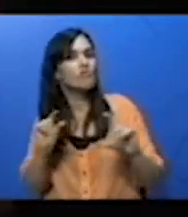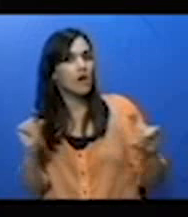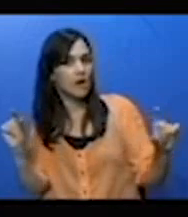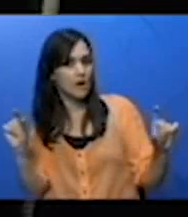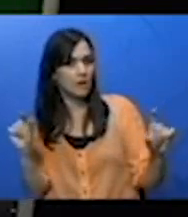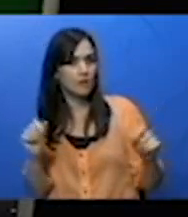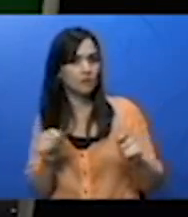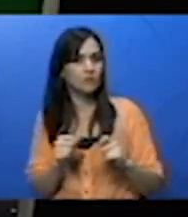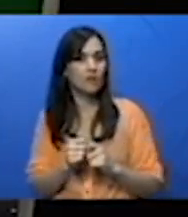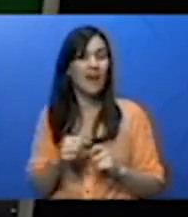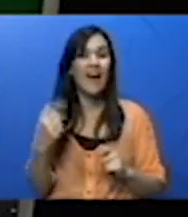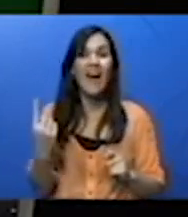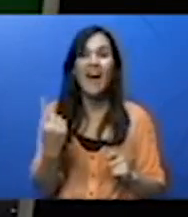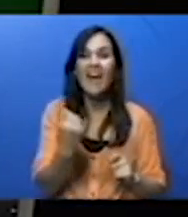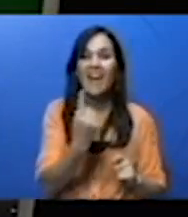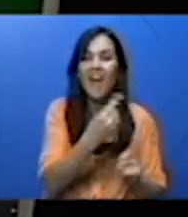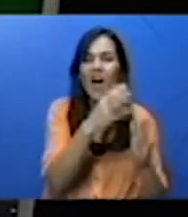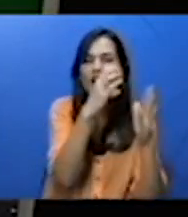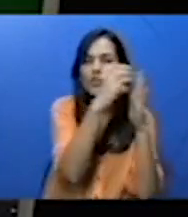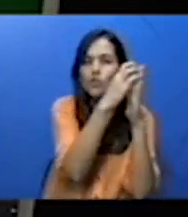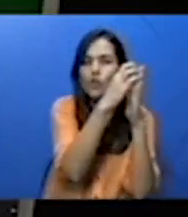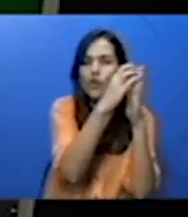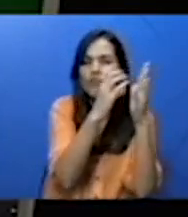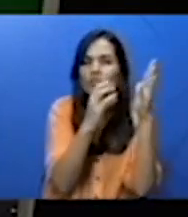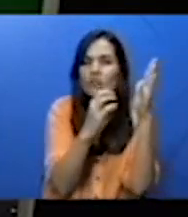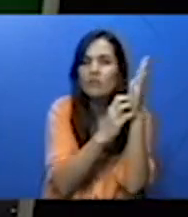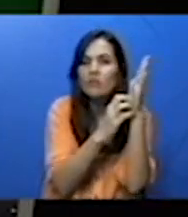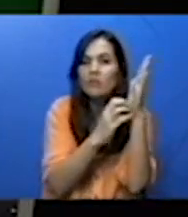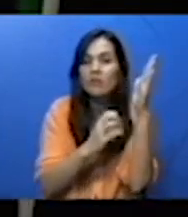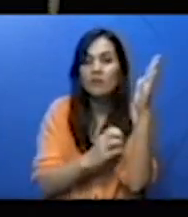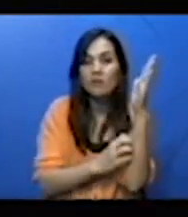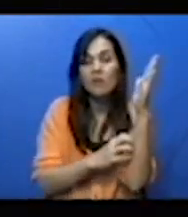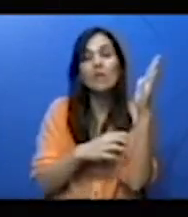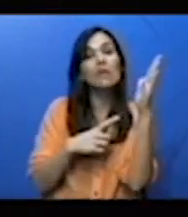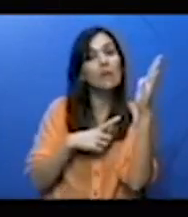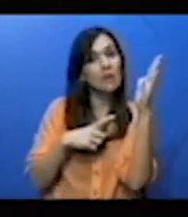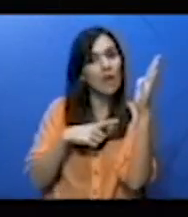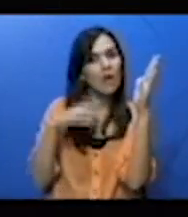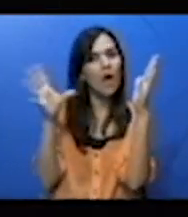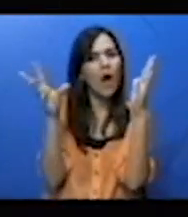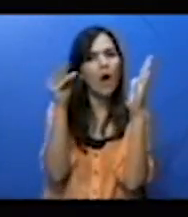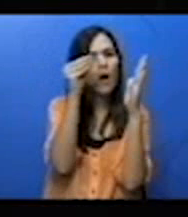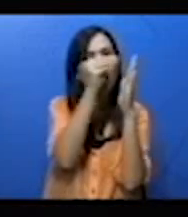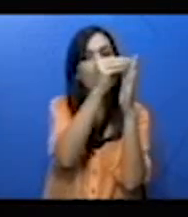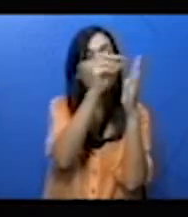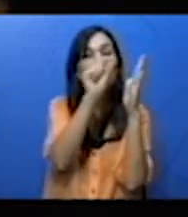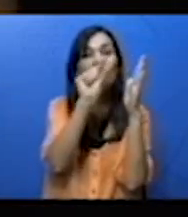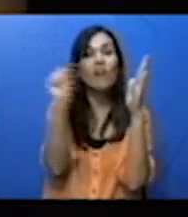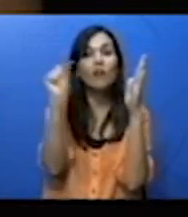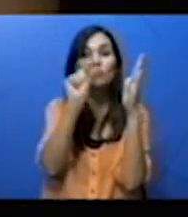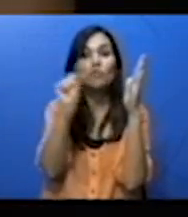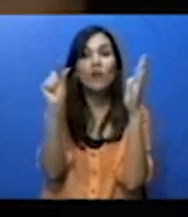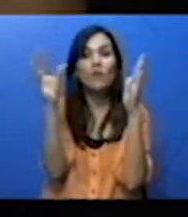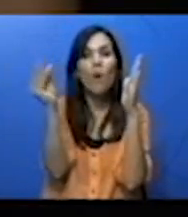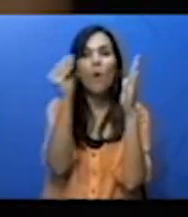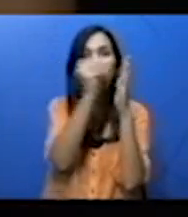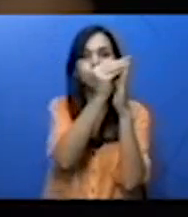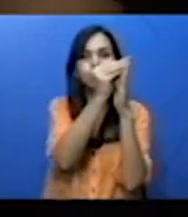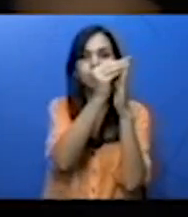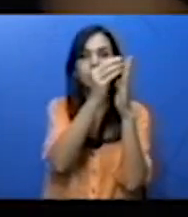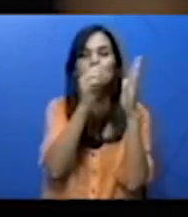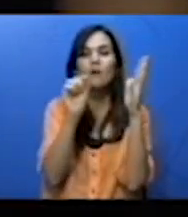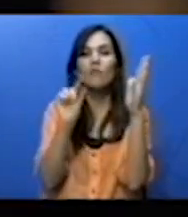Depois, cada estrofe é constituída por versos, como nós já vimos. Um conjunto